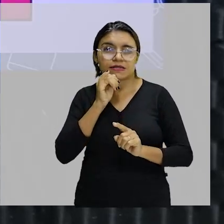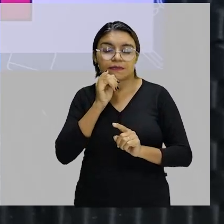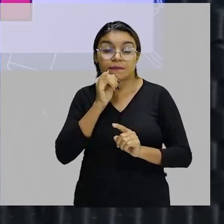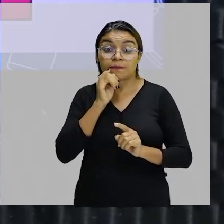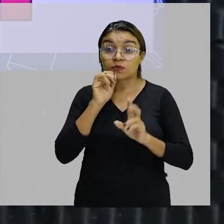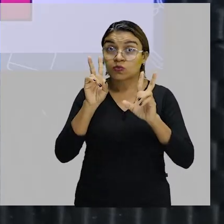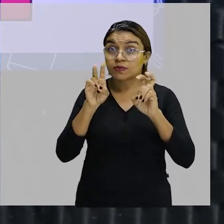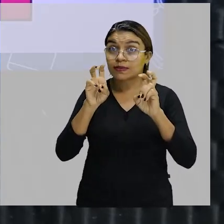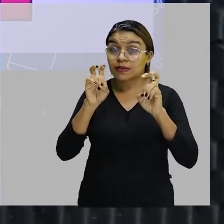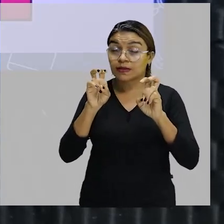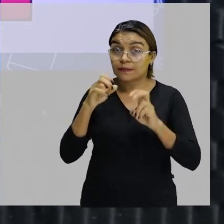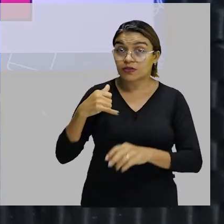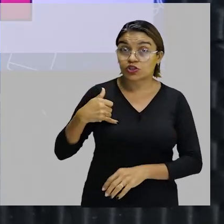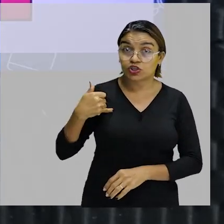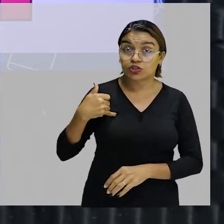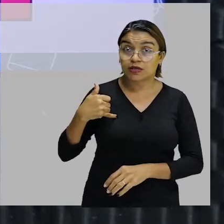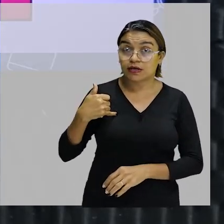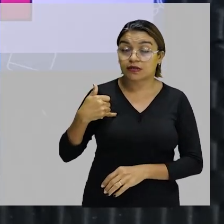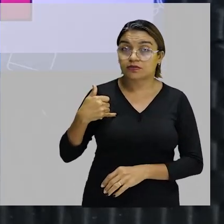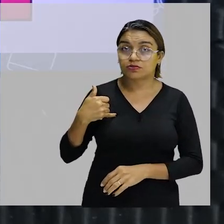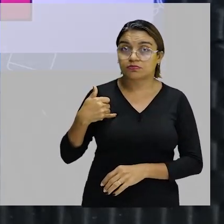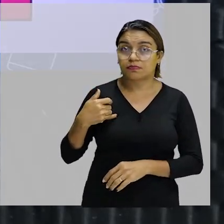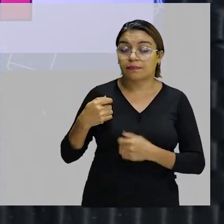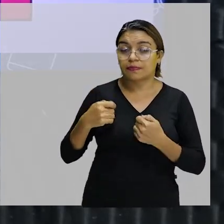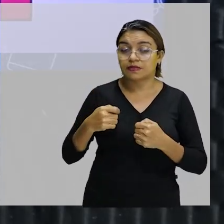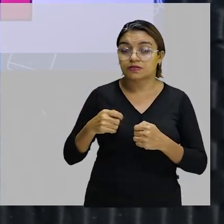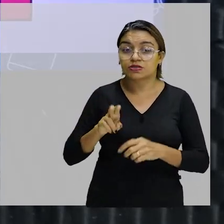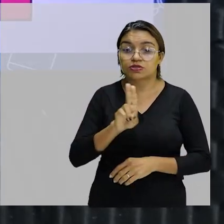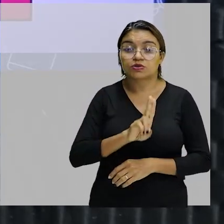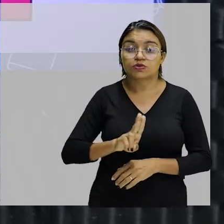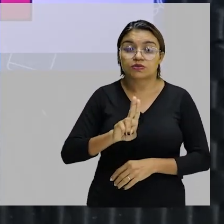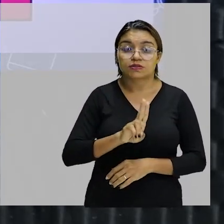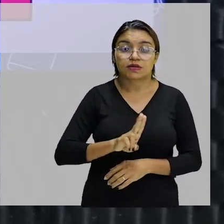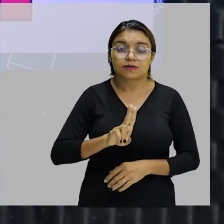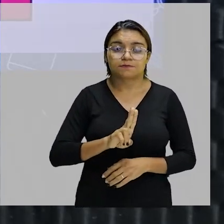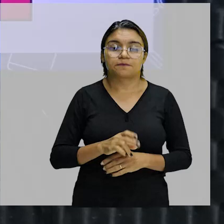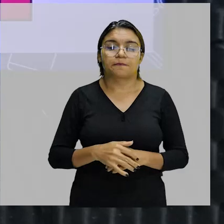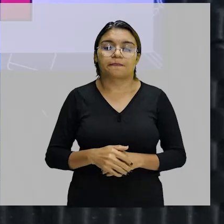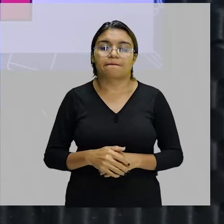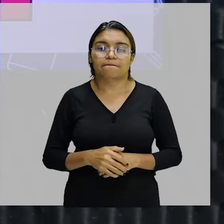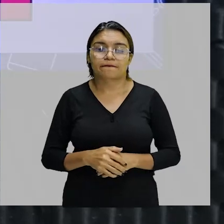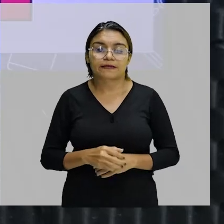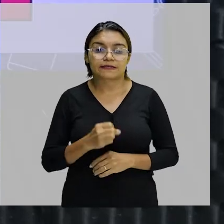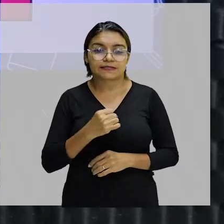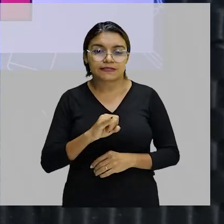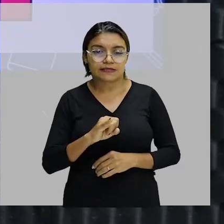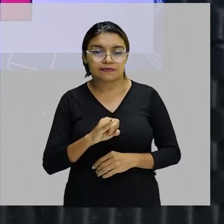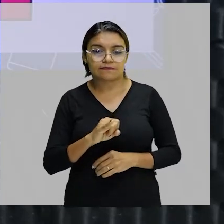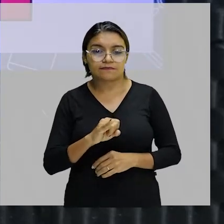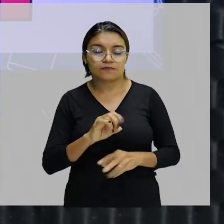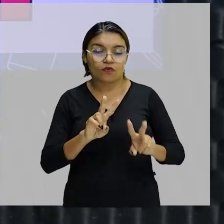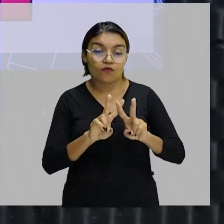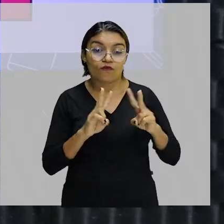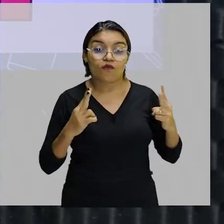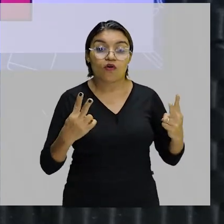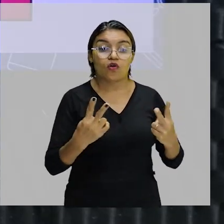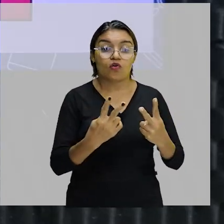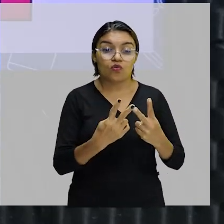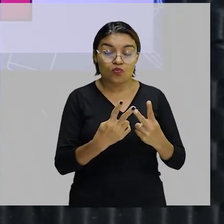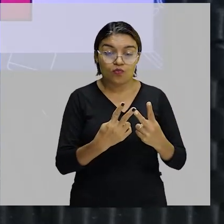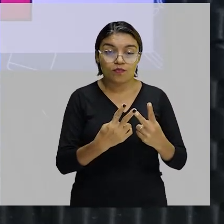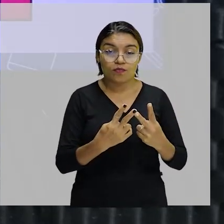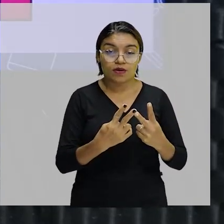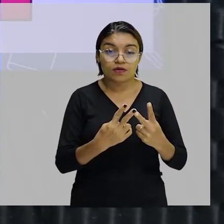etárias, eu tenho que sempre trabalhar isso aqui, ó. Se eu baixo o volume, eu aumento a